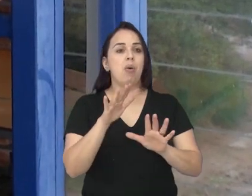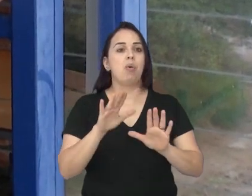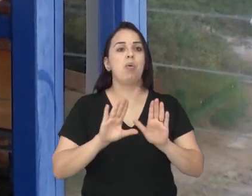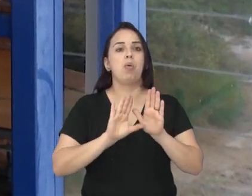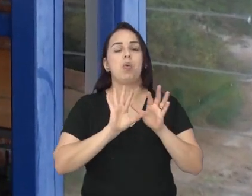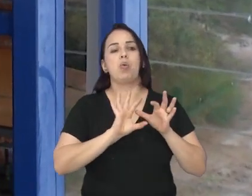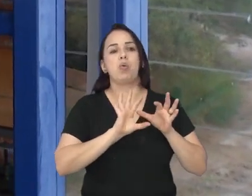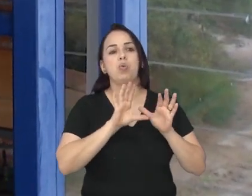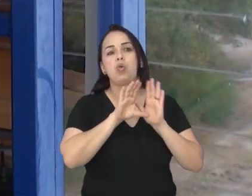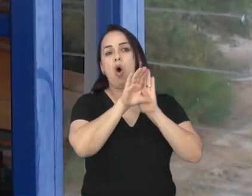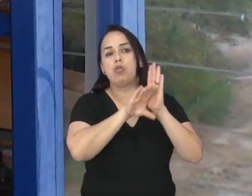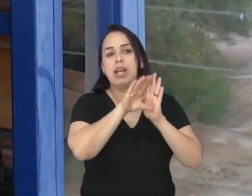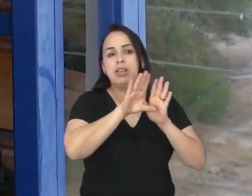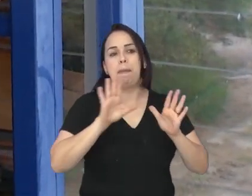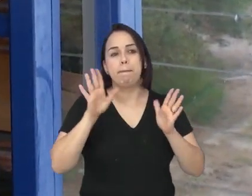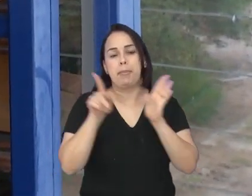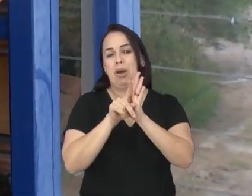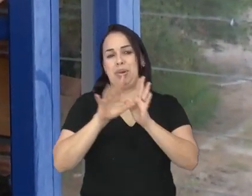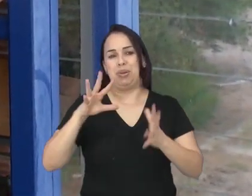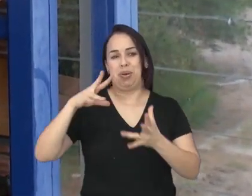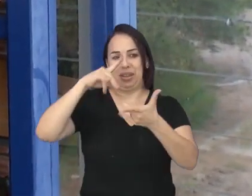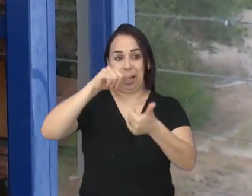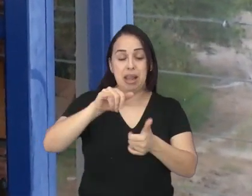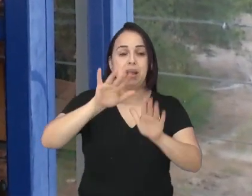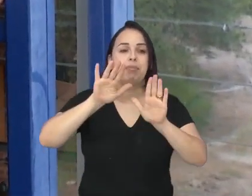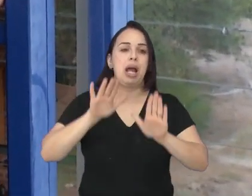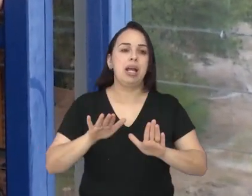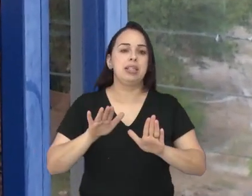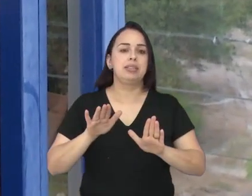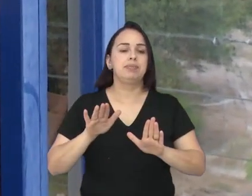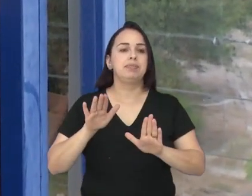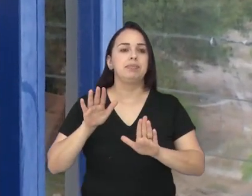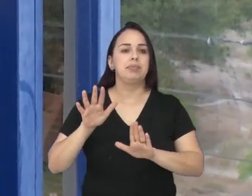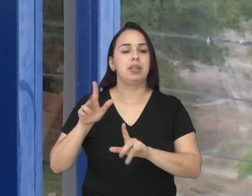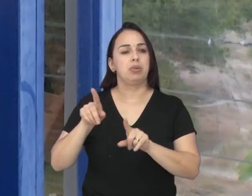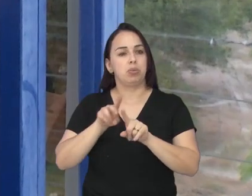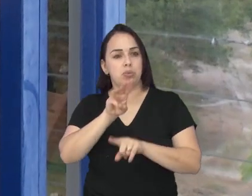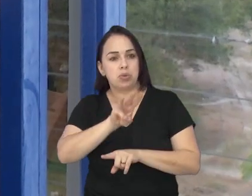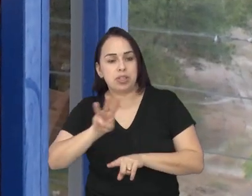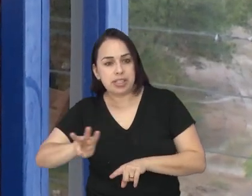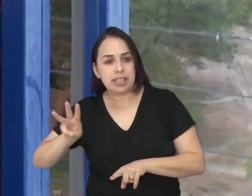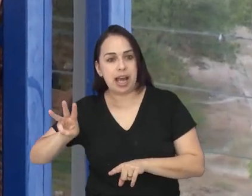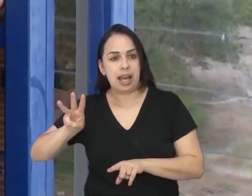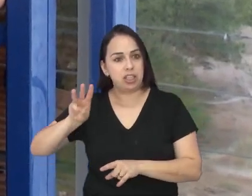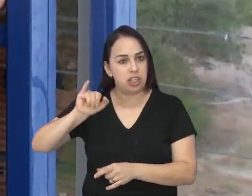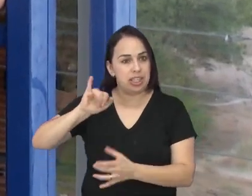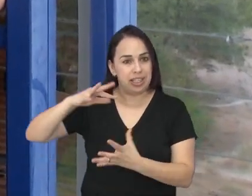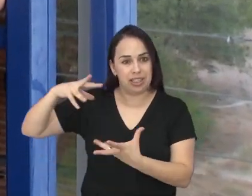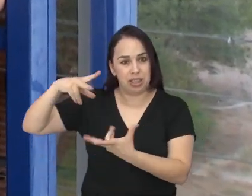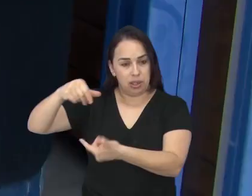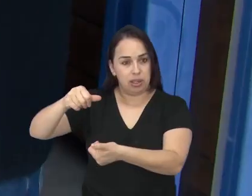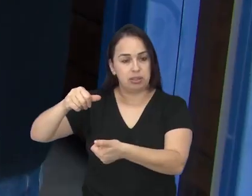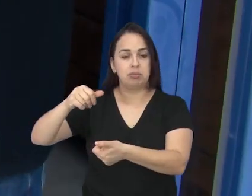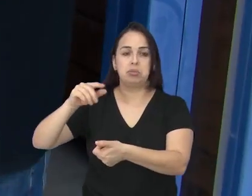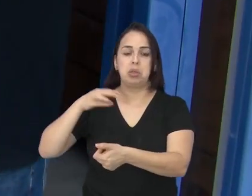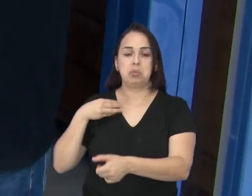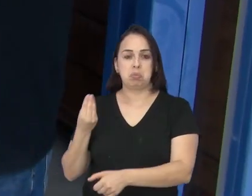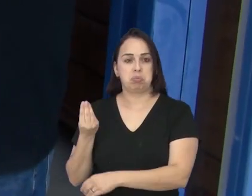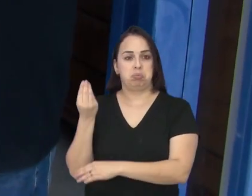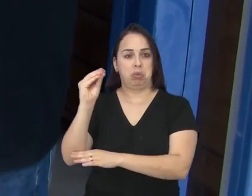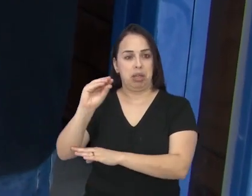né? Hoje bastante em moda. E a Resarts, que é um site internacional, a gente está lá,